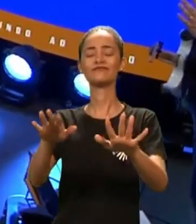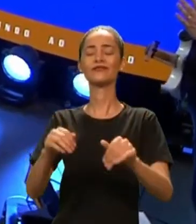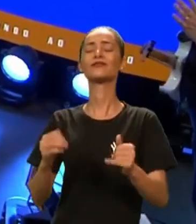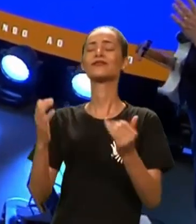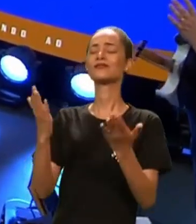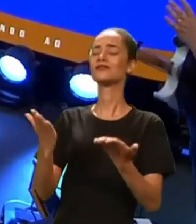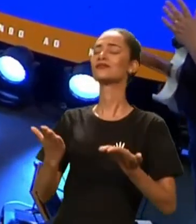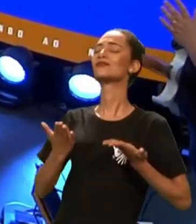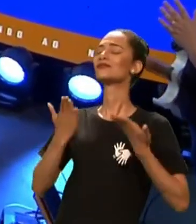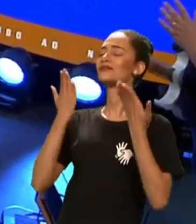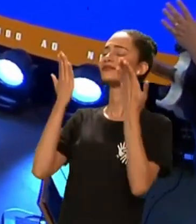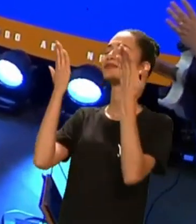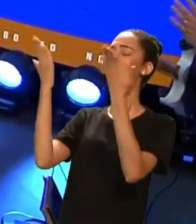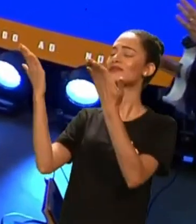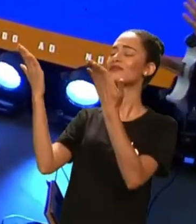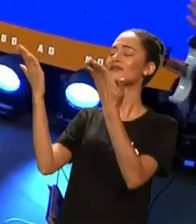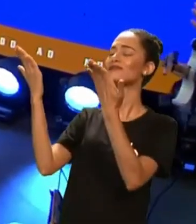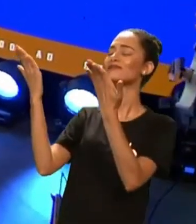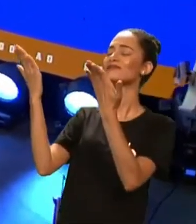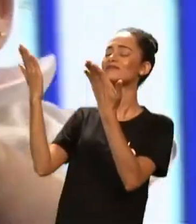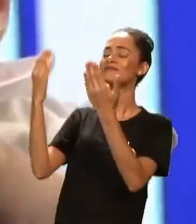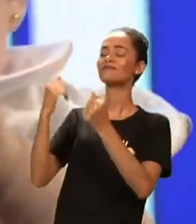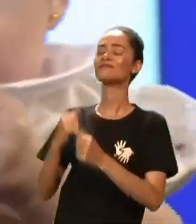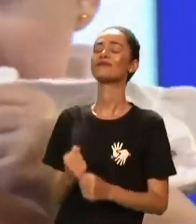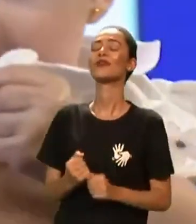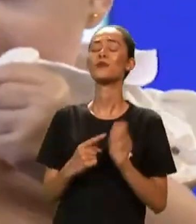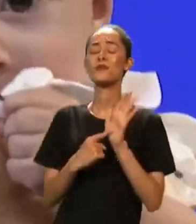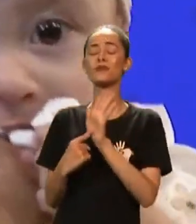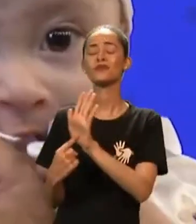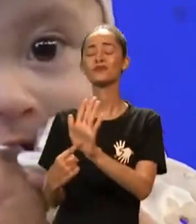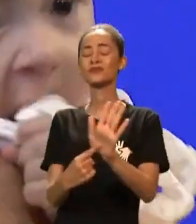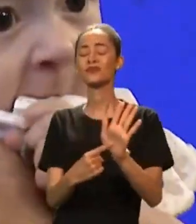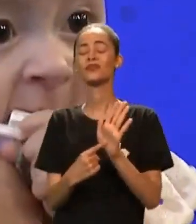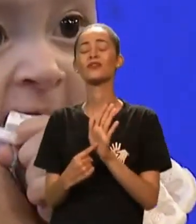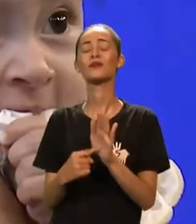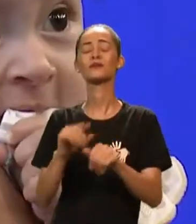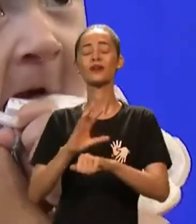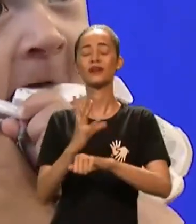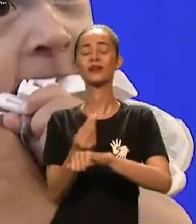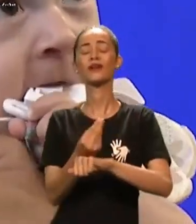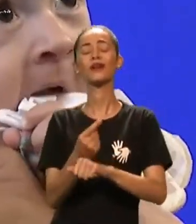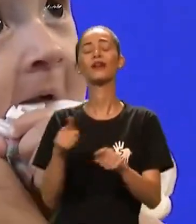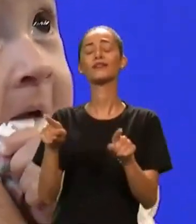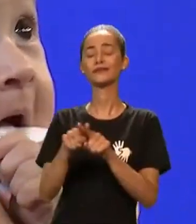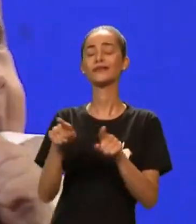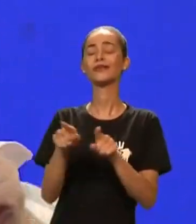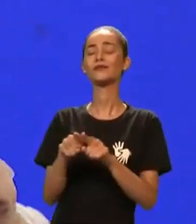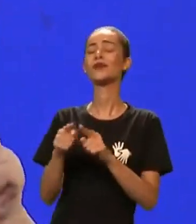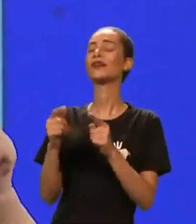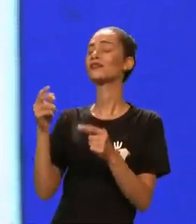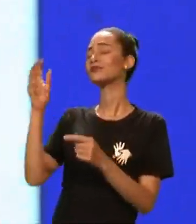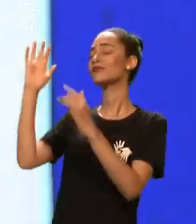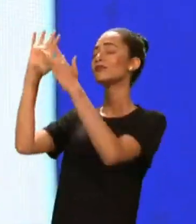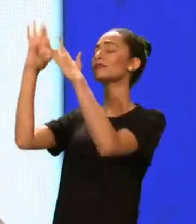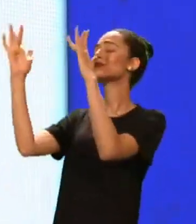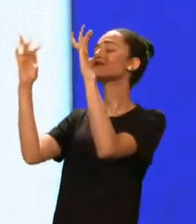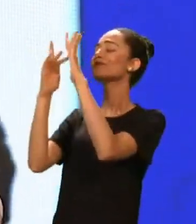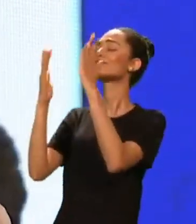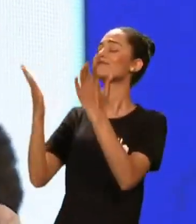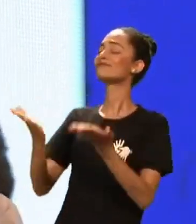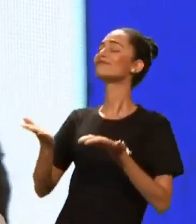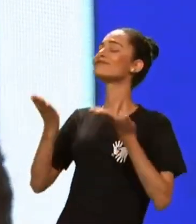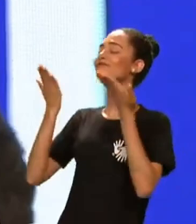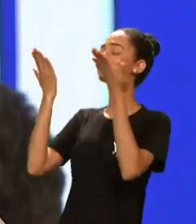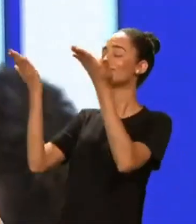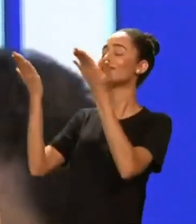manhã. Te apresentamos à igreja e a Jesus nessa manhã, para que o Senhor faça de você o